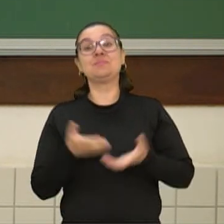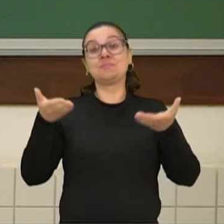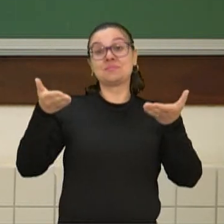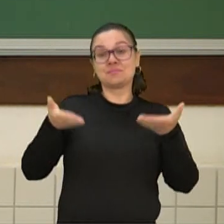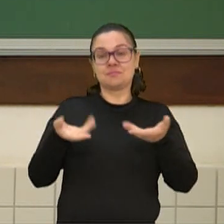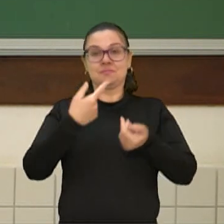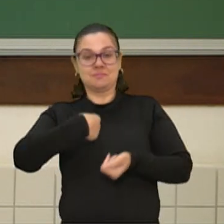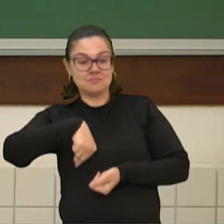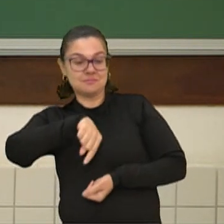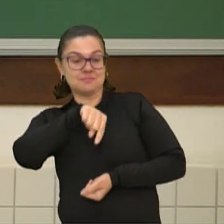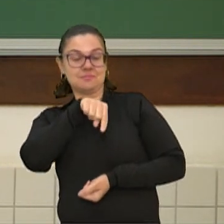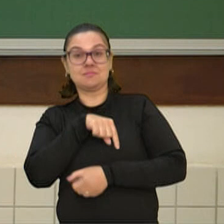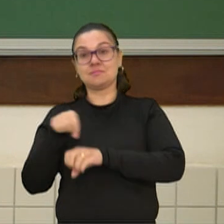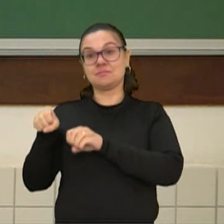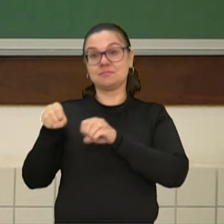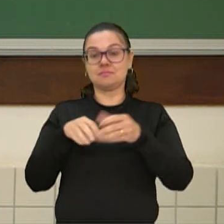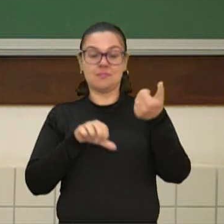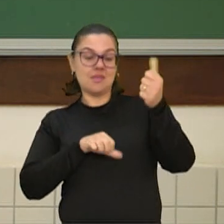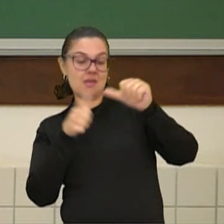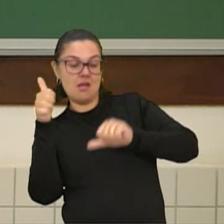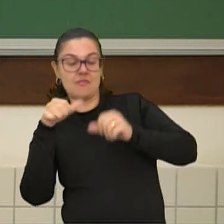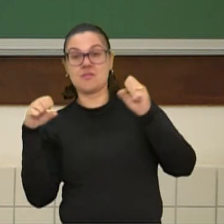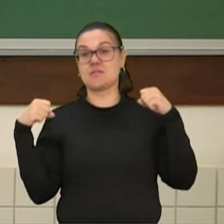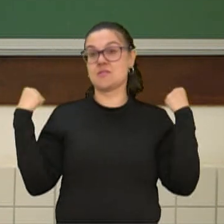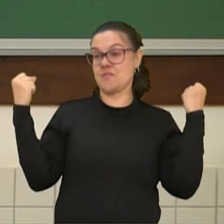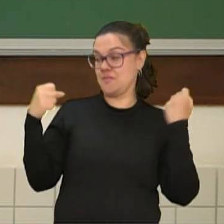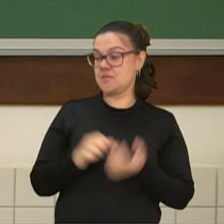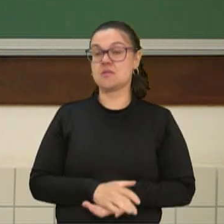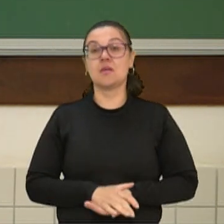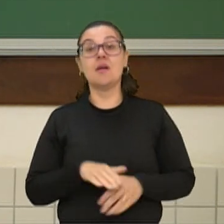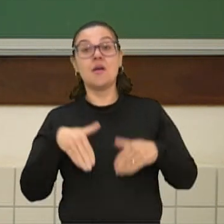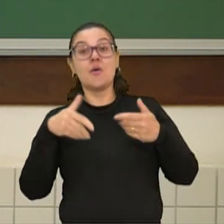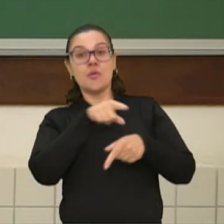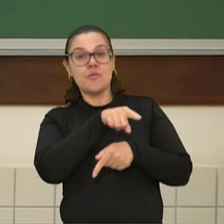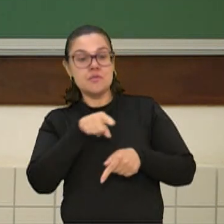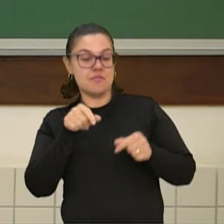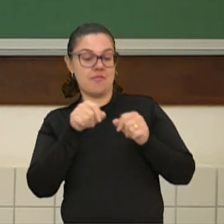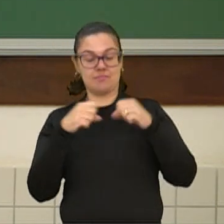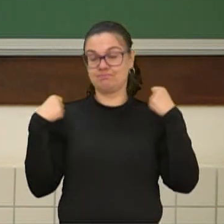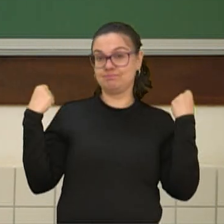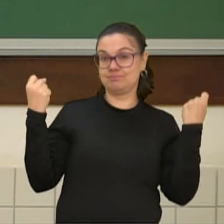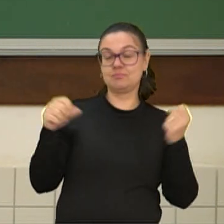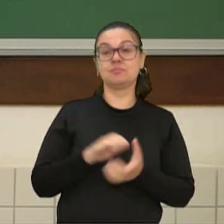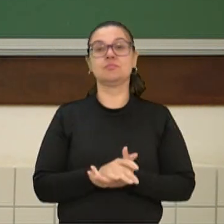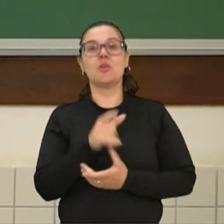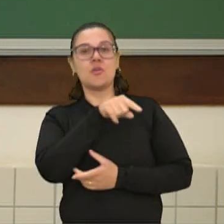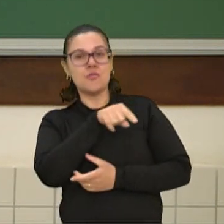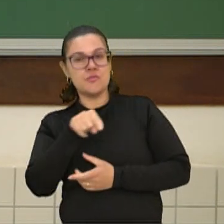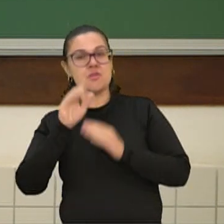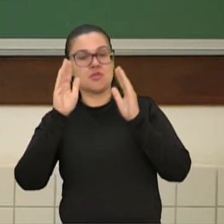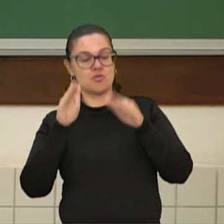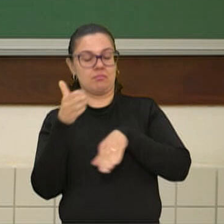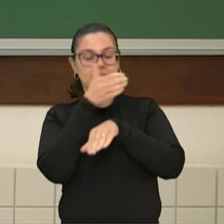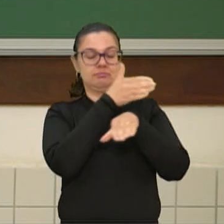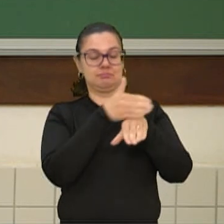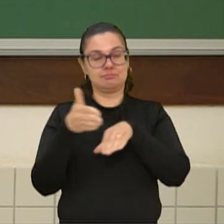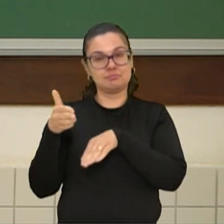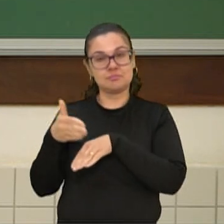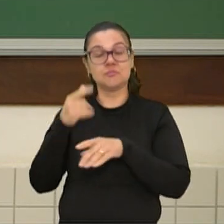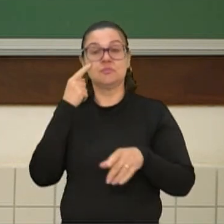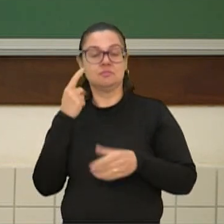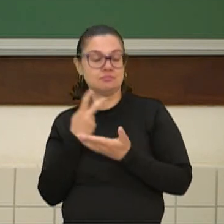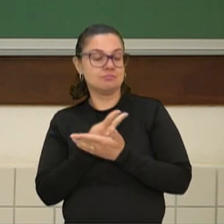hoje nós vamos falar de avaliação física. Quando você foi fazer atividade física, você já